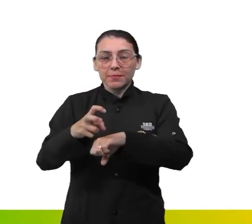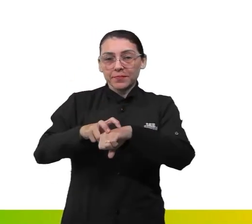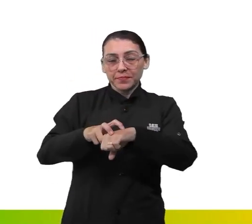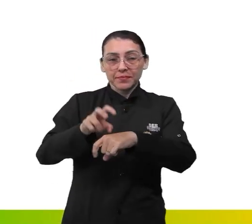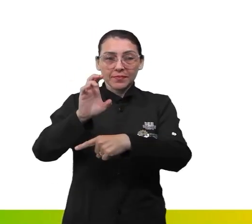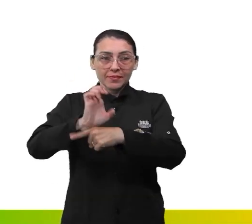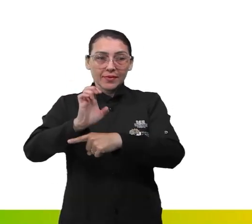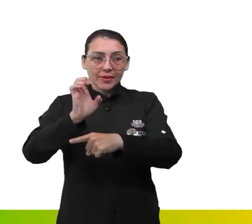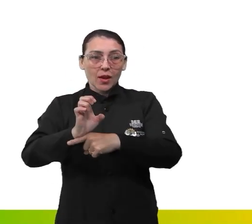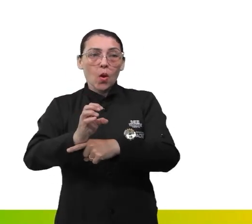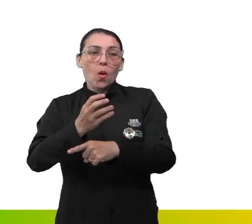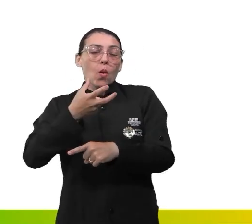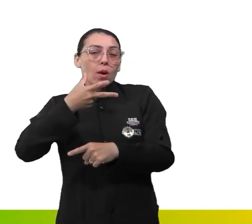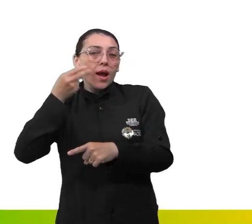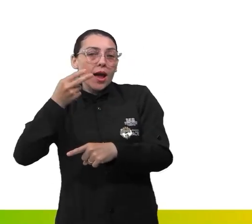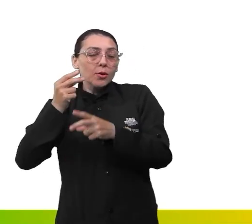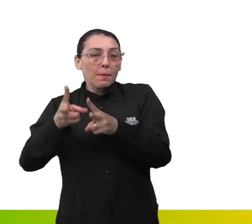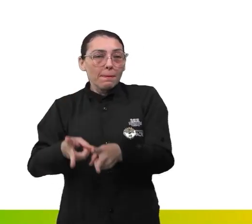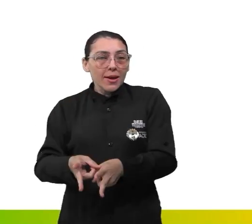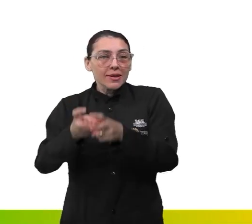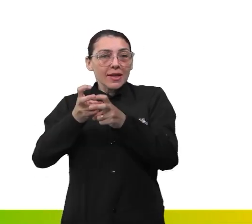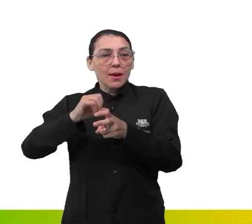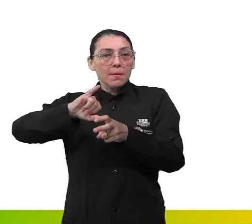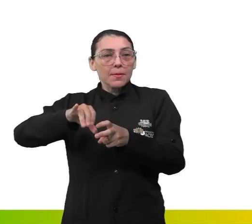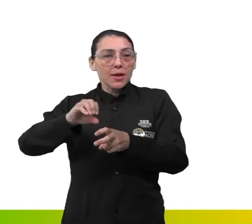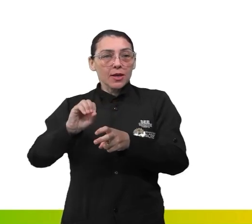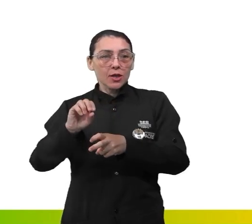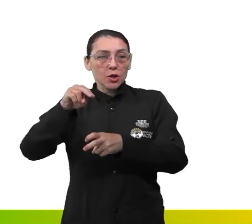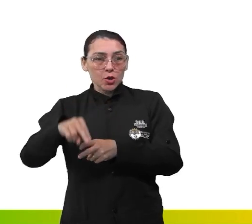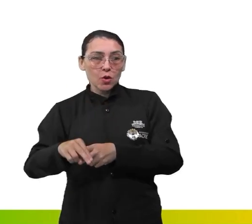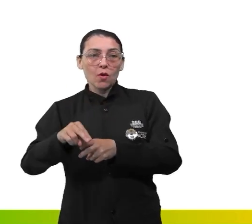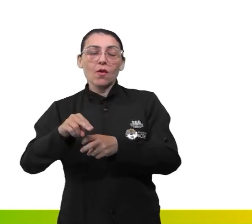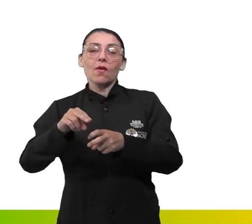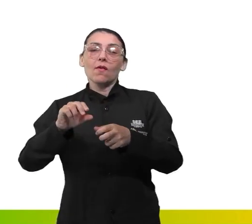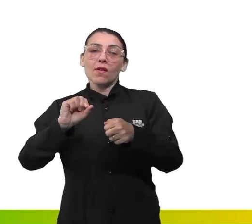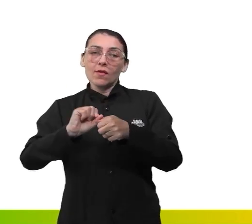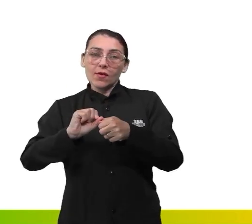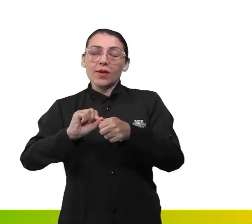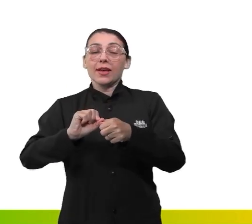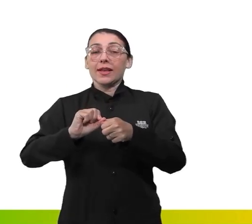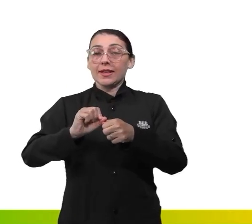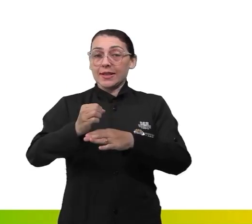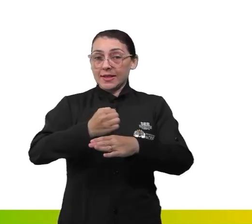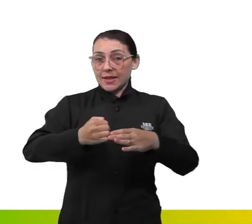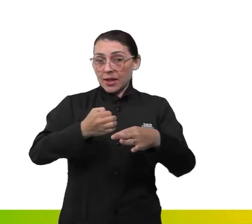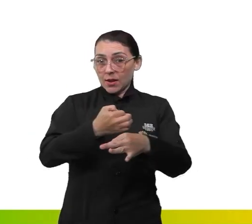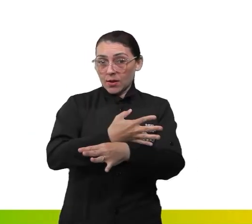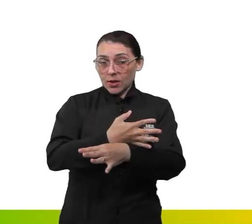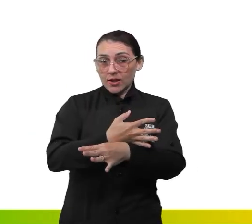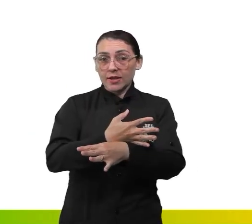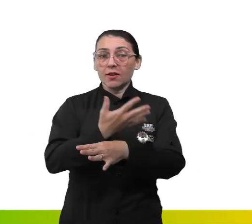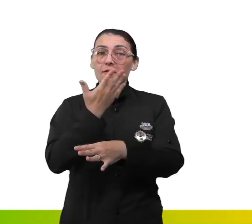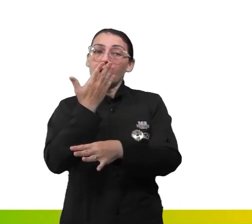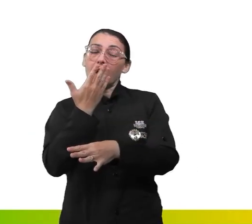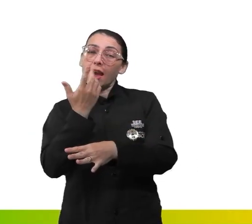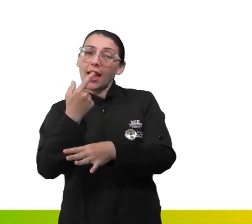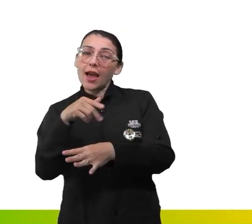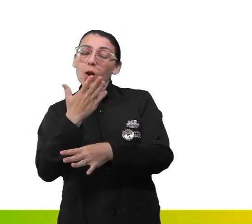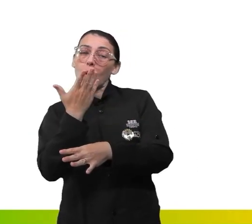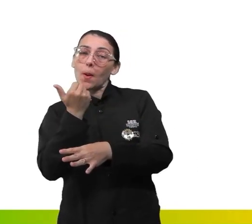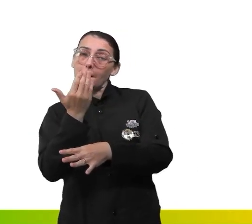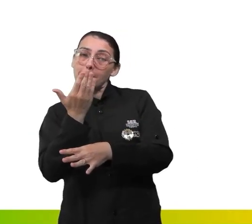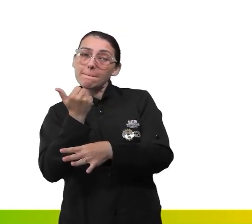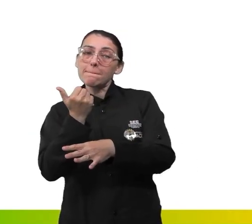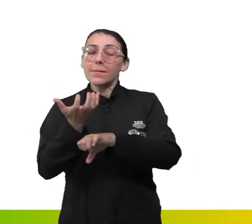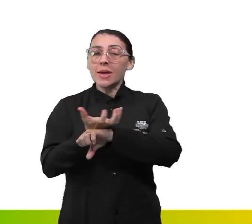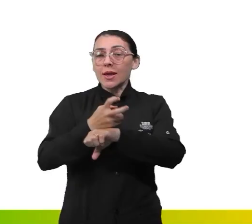letra E, Garfield percebe que John vai preparar o jantar e que vai comer grama. Então, qual das alternativas